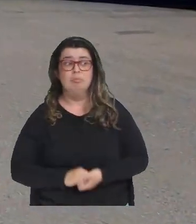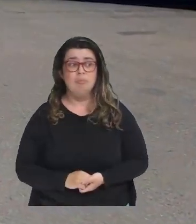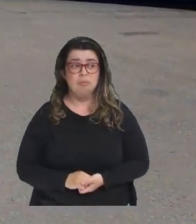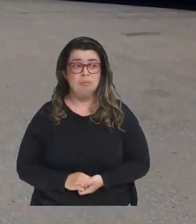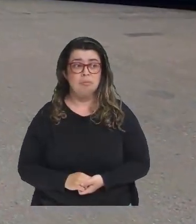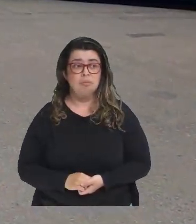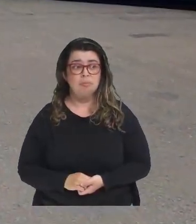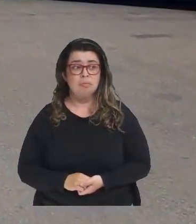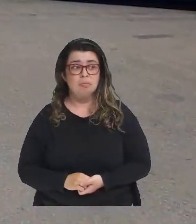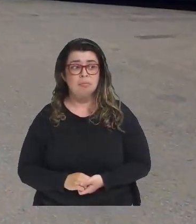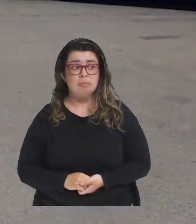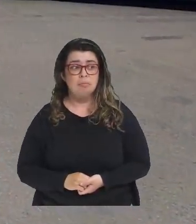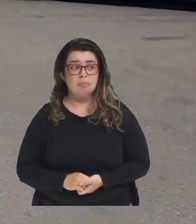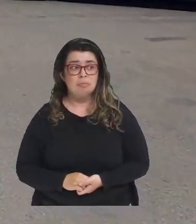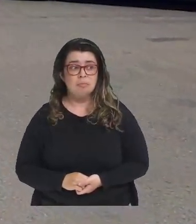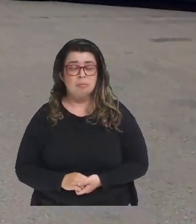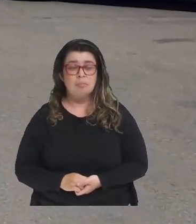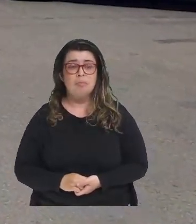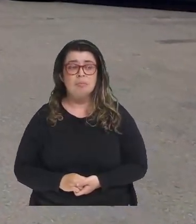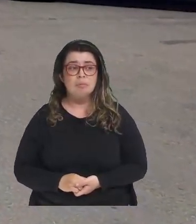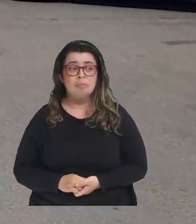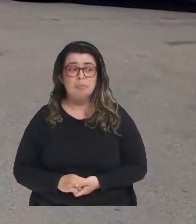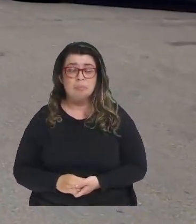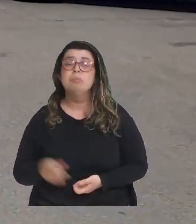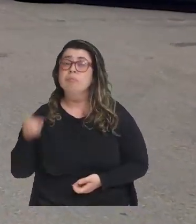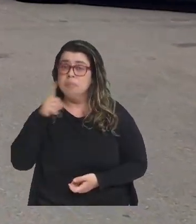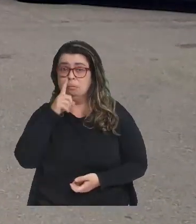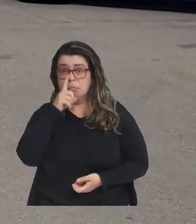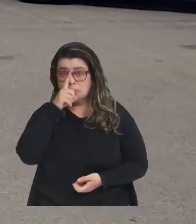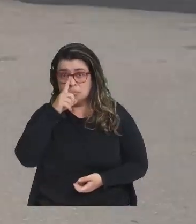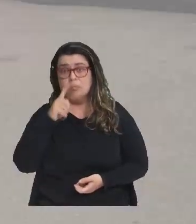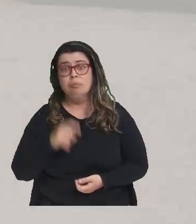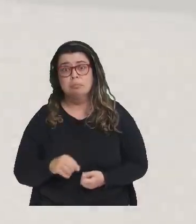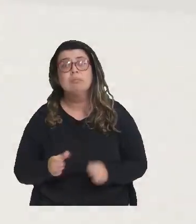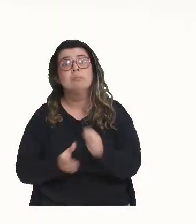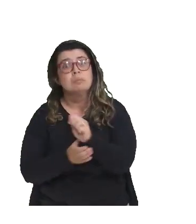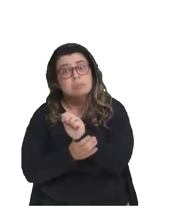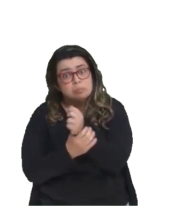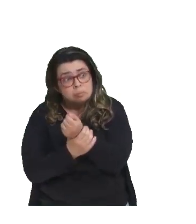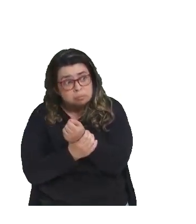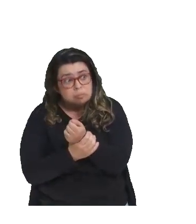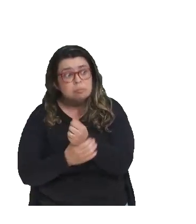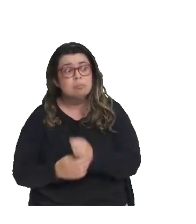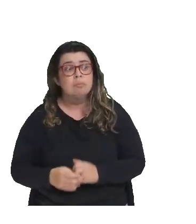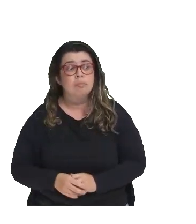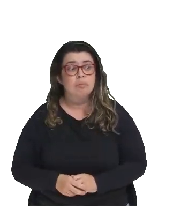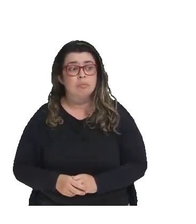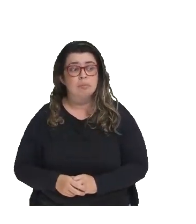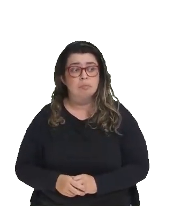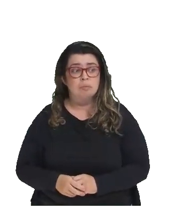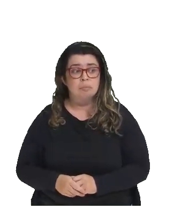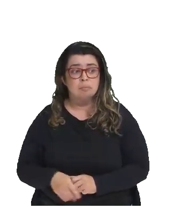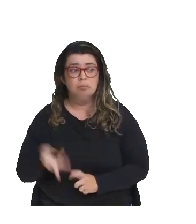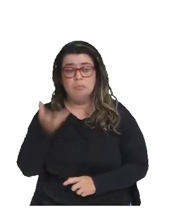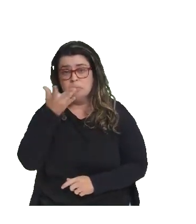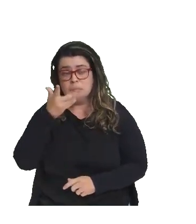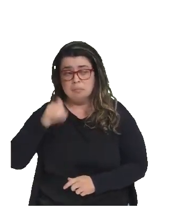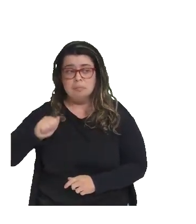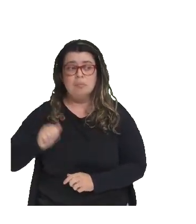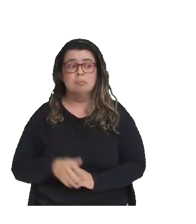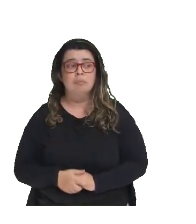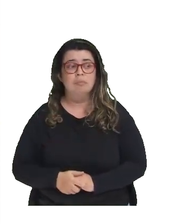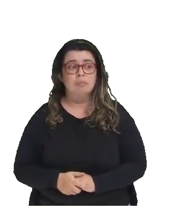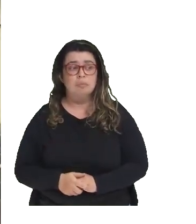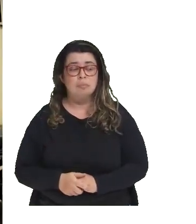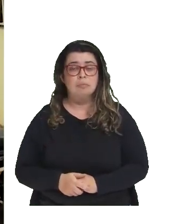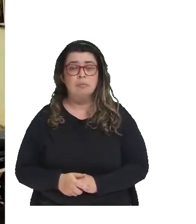É uma situação que está, além de colocar em risco ali a segurança dos alunos, né, que entram diariamente aí naquele portão da